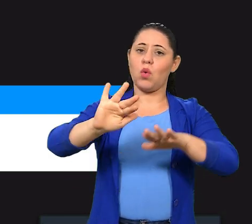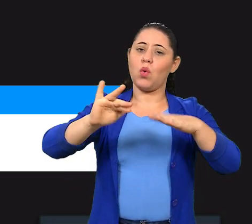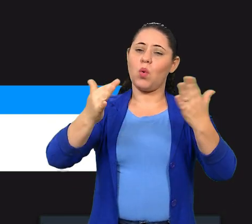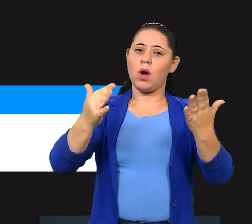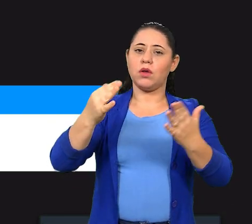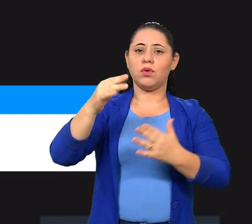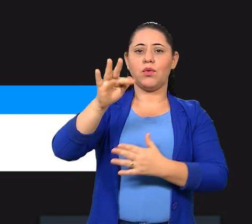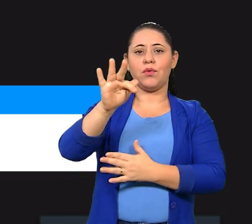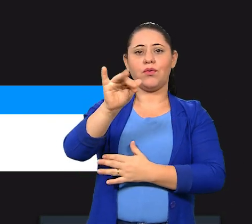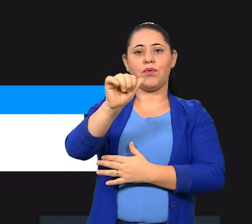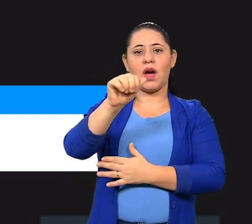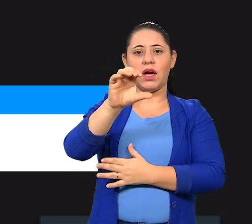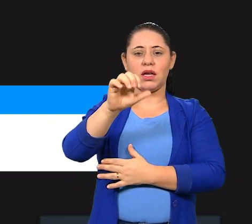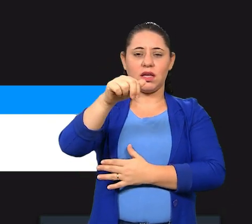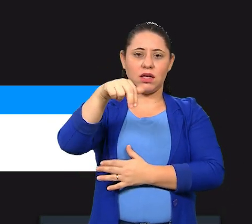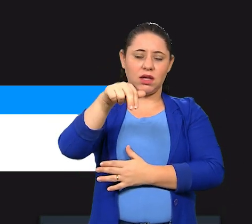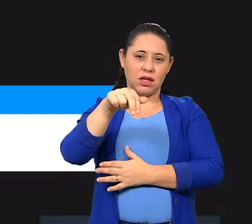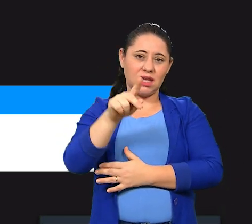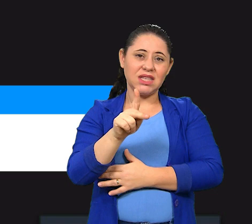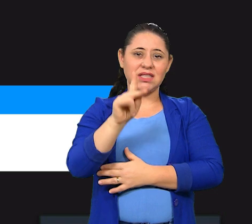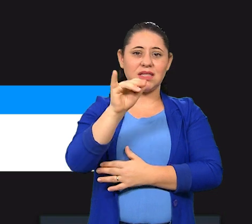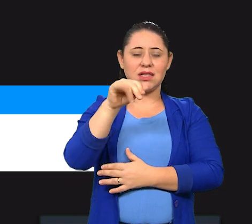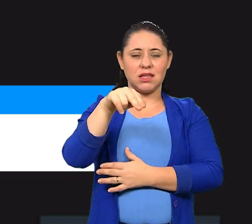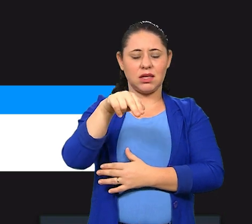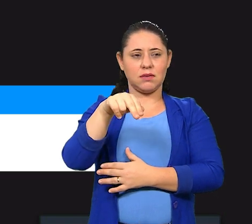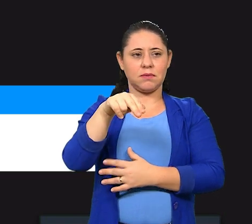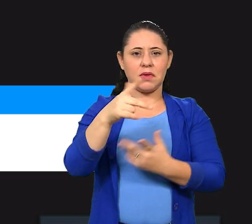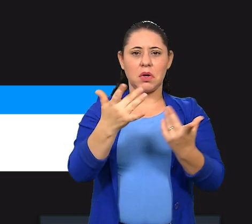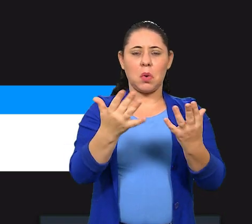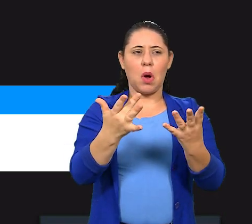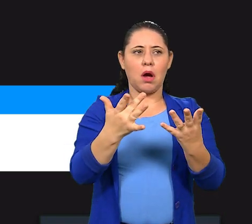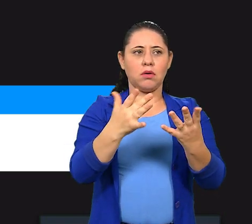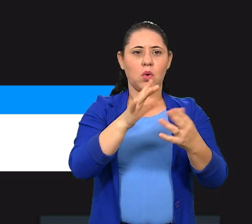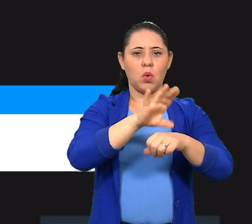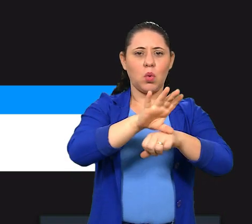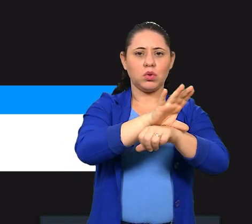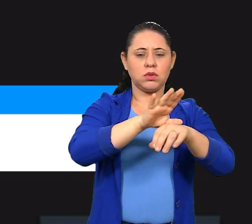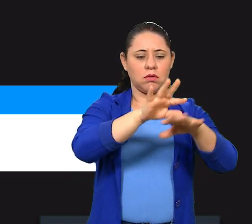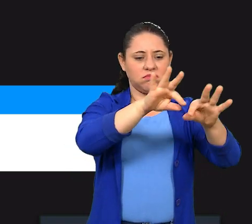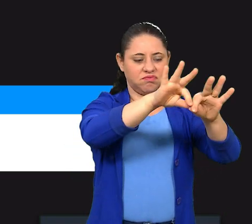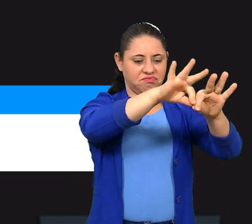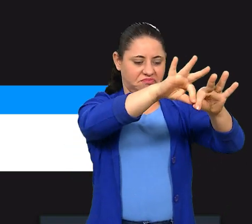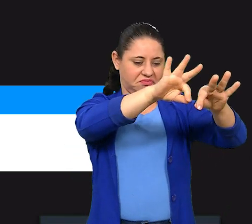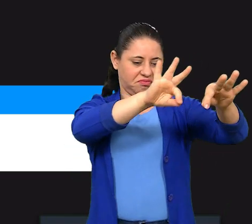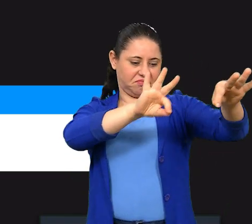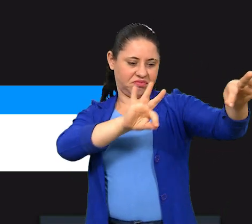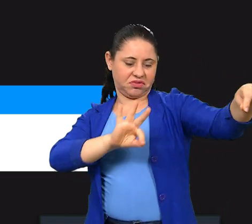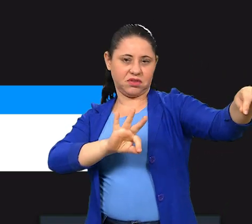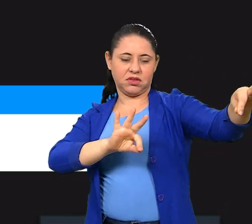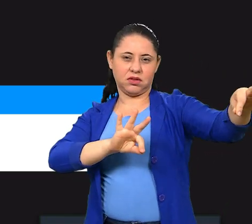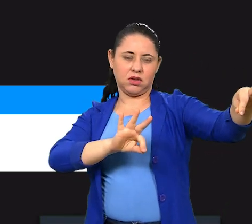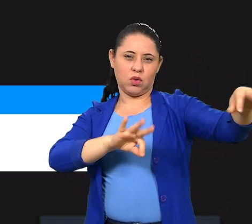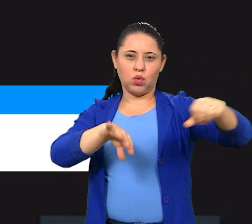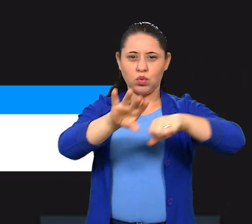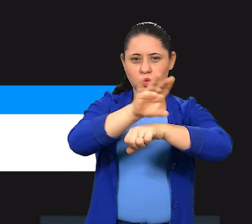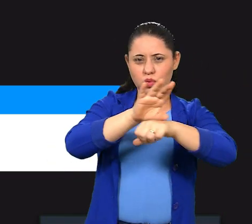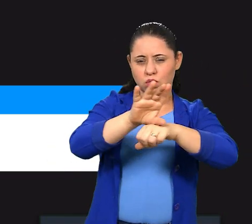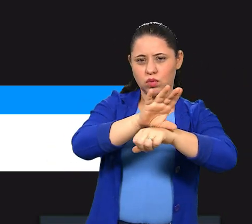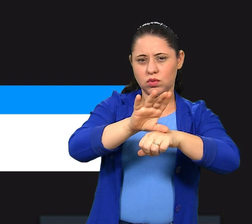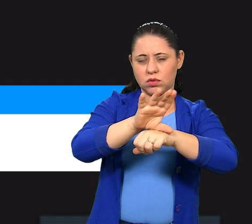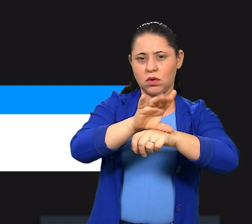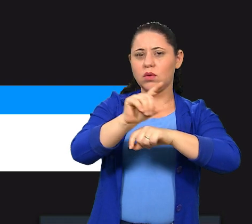dizer que quem começou isso foi o Supremo Tribunal Federal quando o Ministro Joaquim de